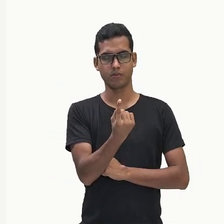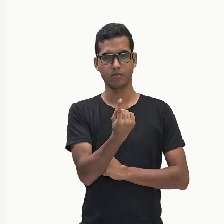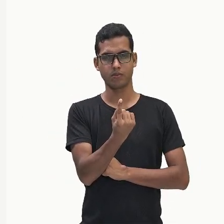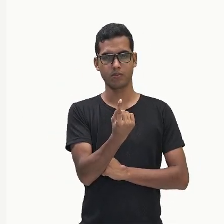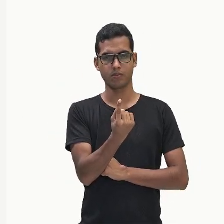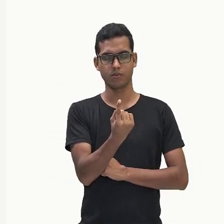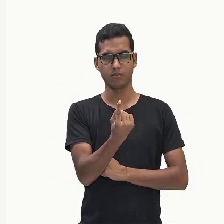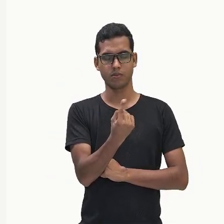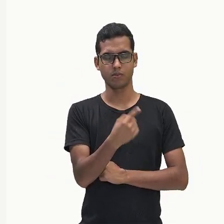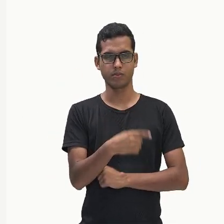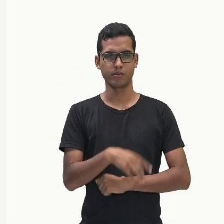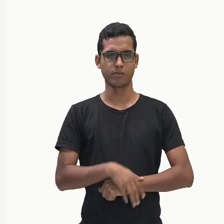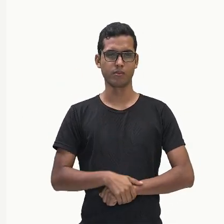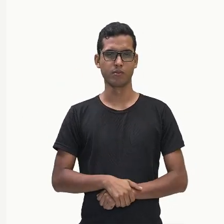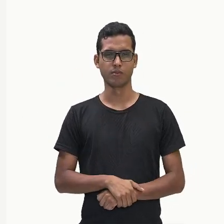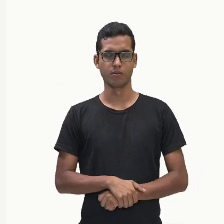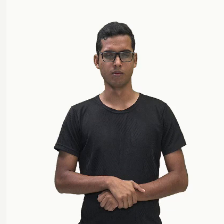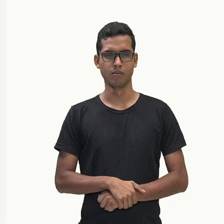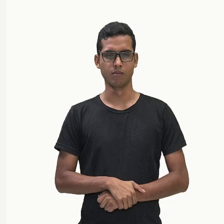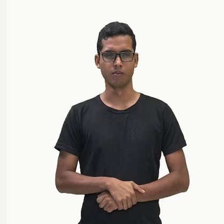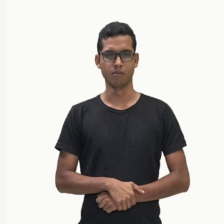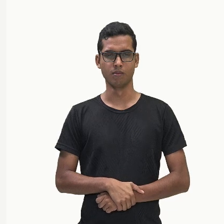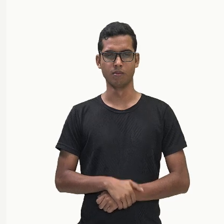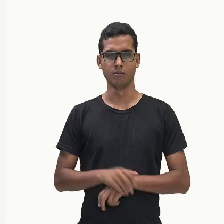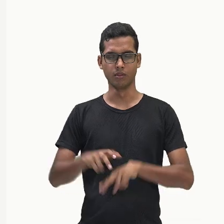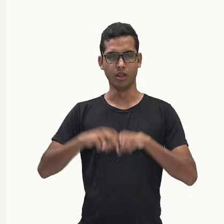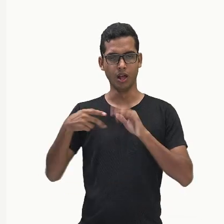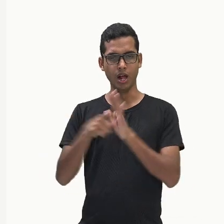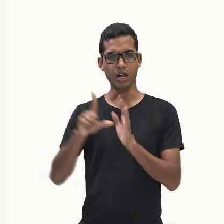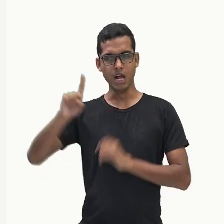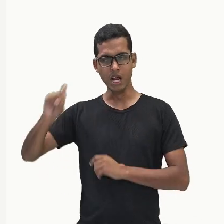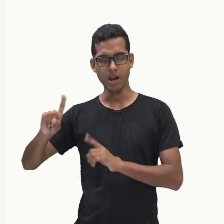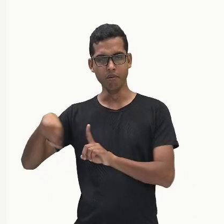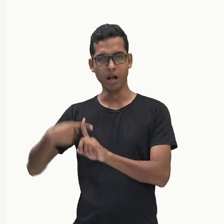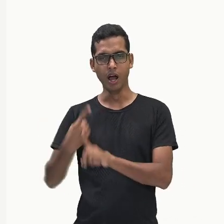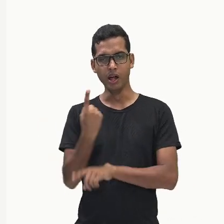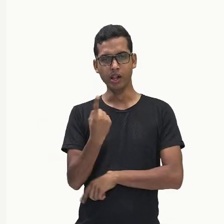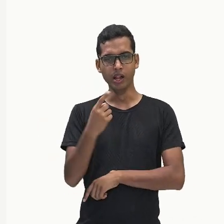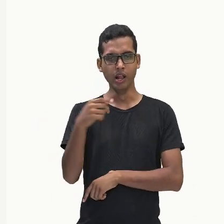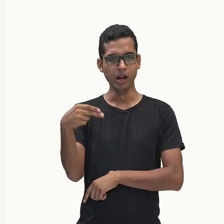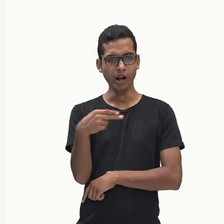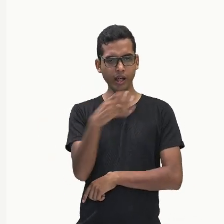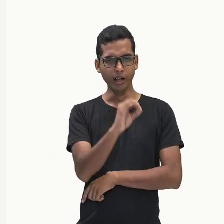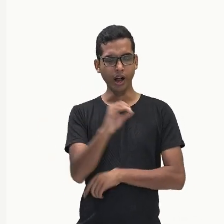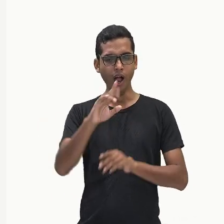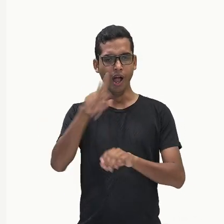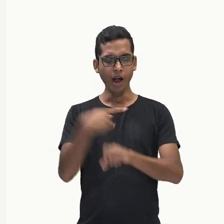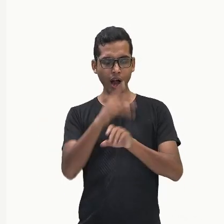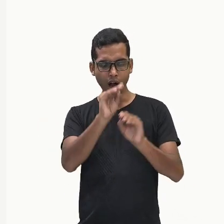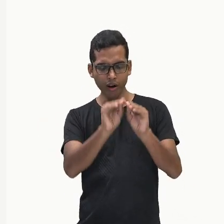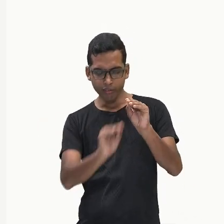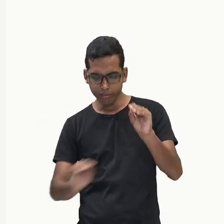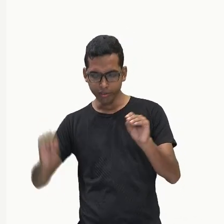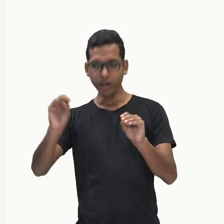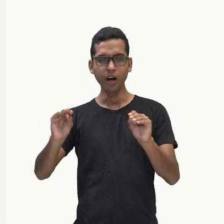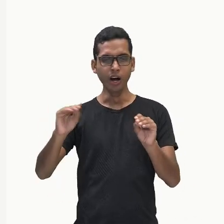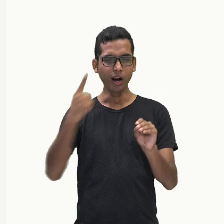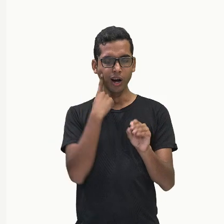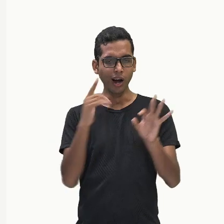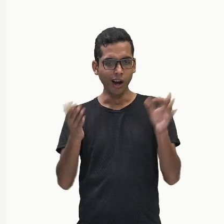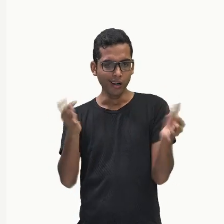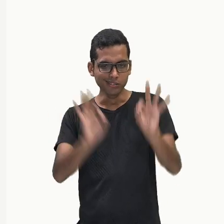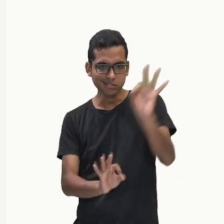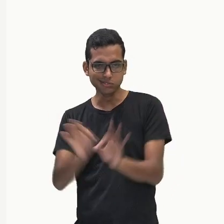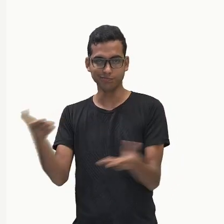membro, ele troca o seu sinal, nós já conhecemos bem esse recurso, então x igual